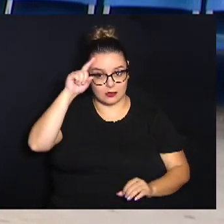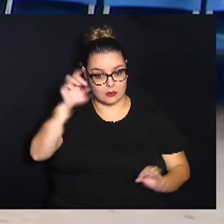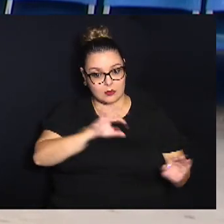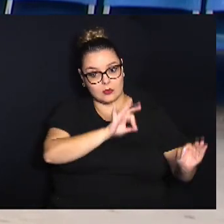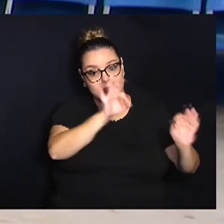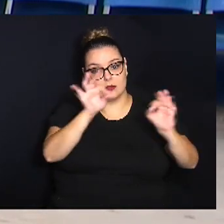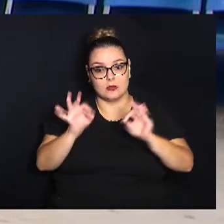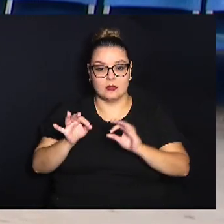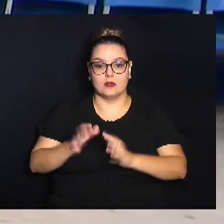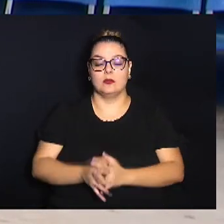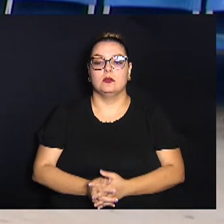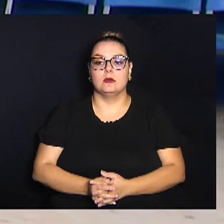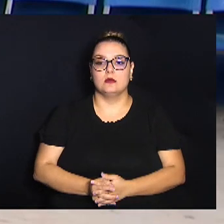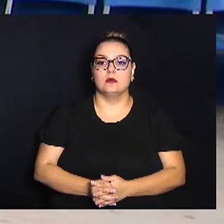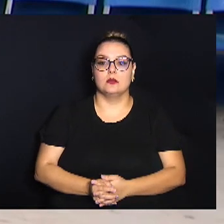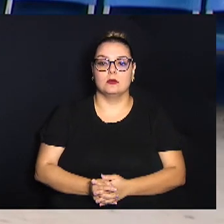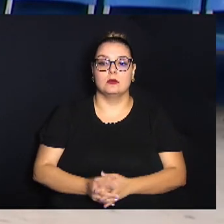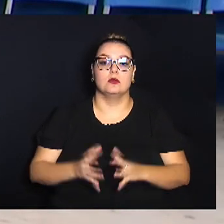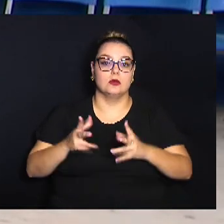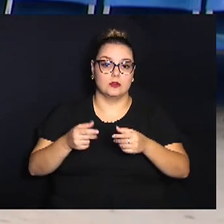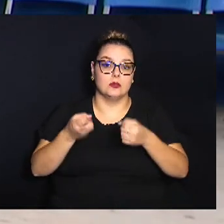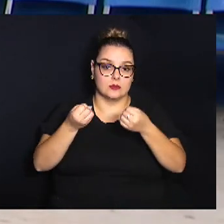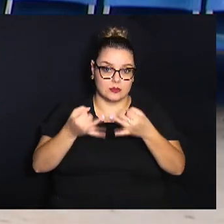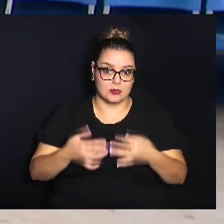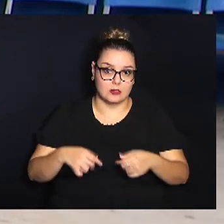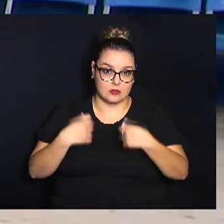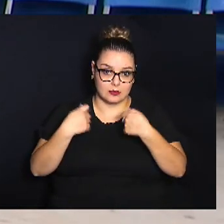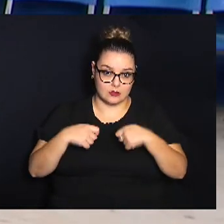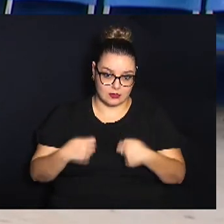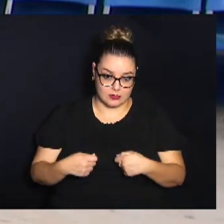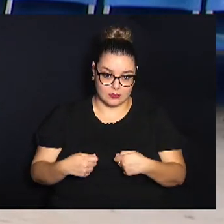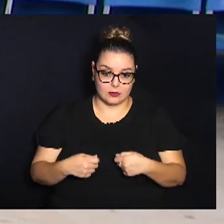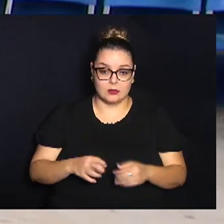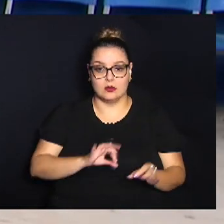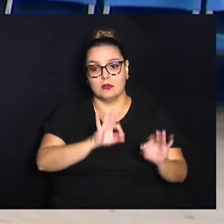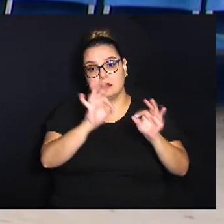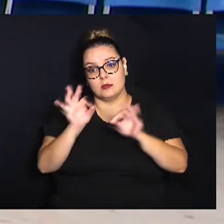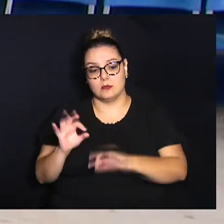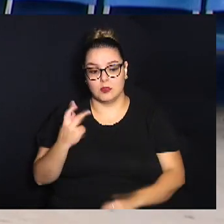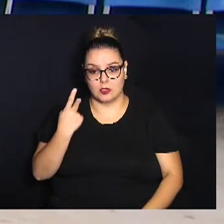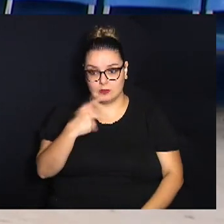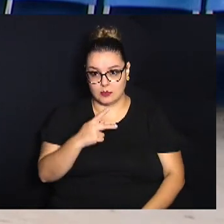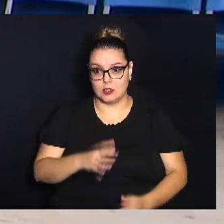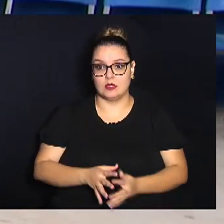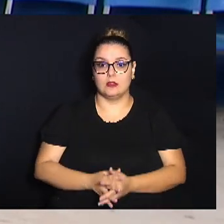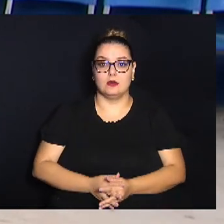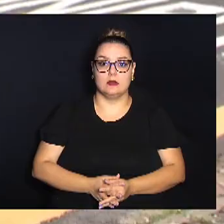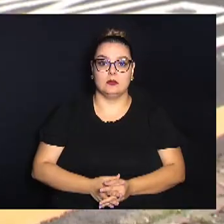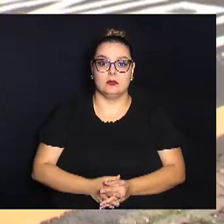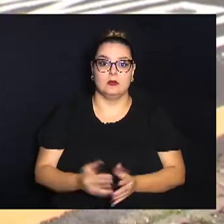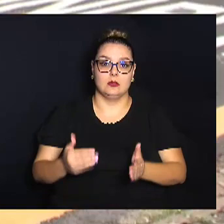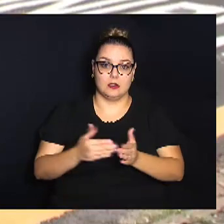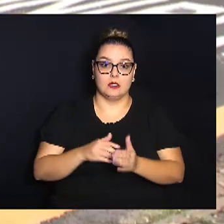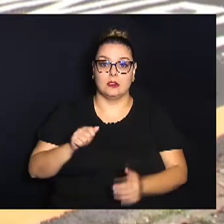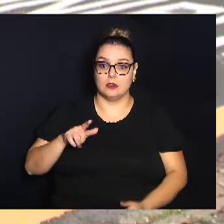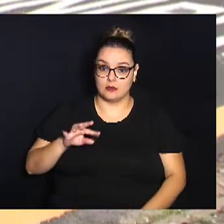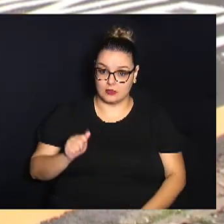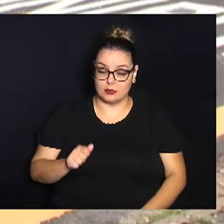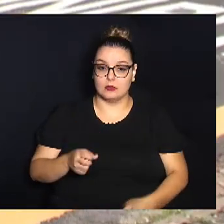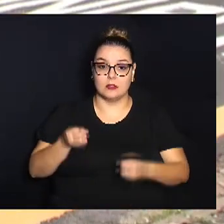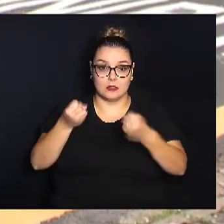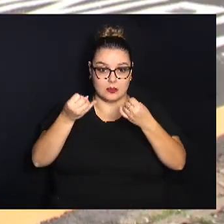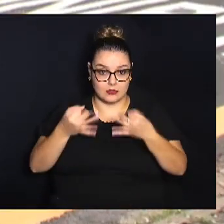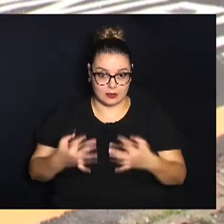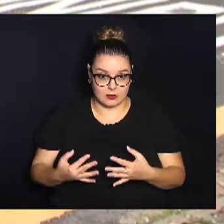acompanhamento. E todas as orientações que ele precisa para o acompanhamento dele até a sua alta. A orientação é